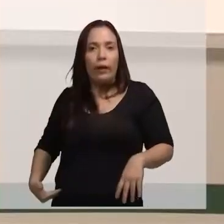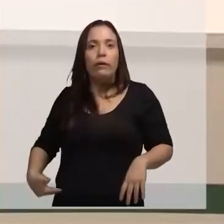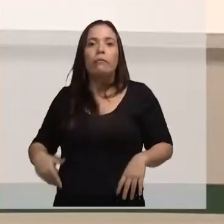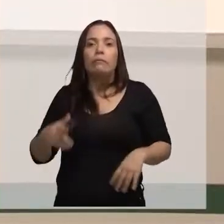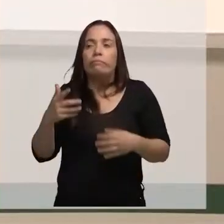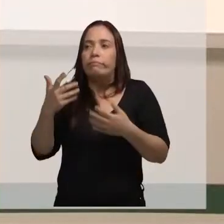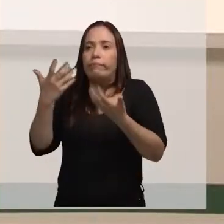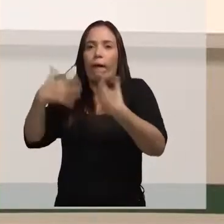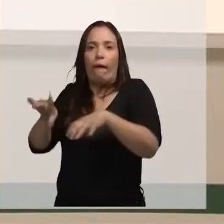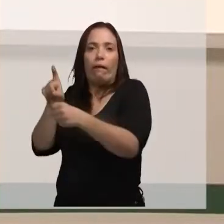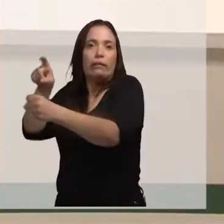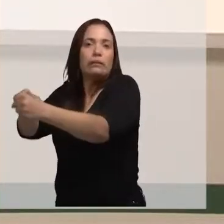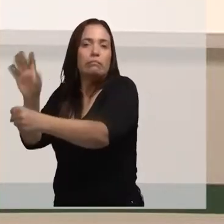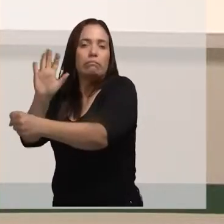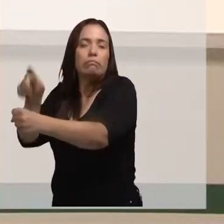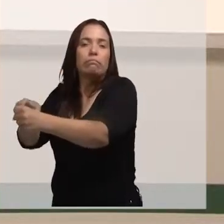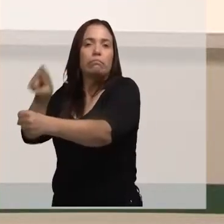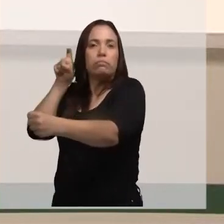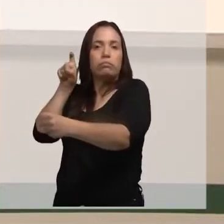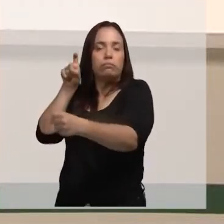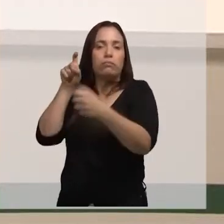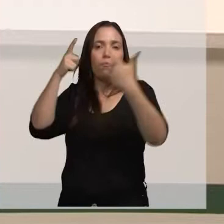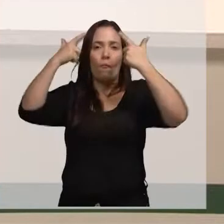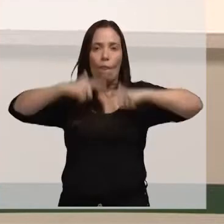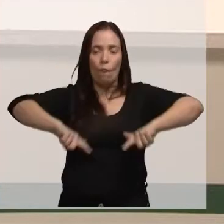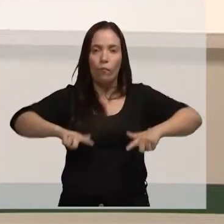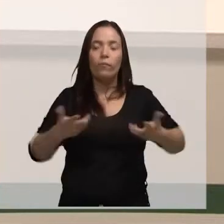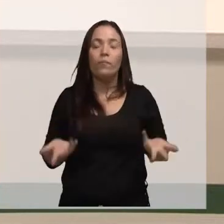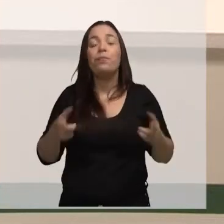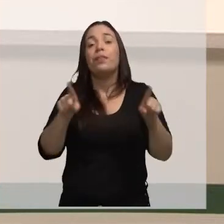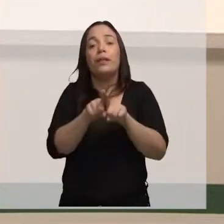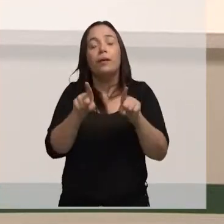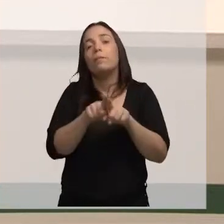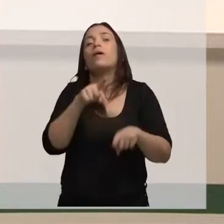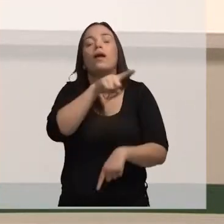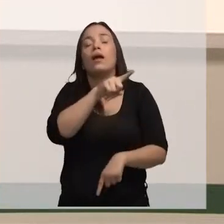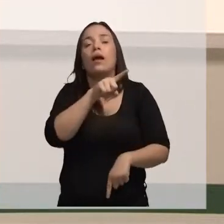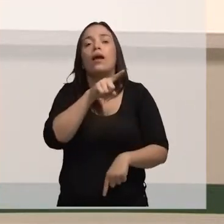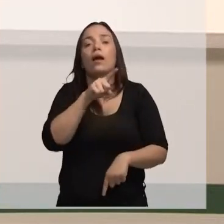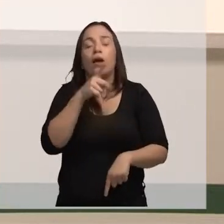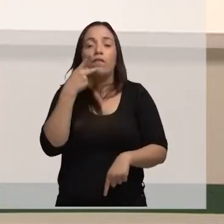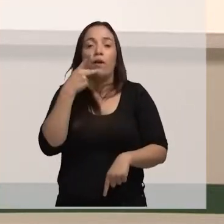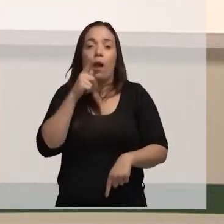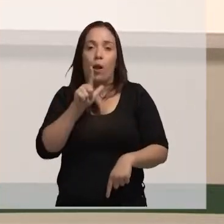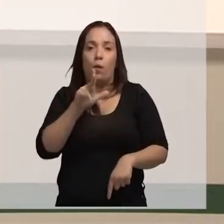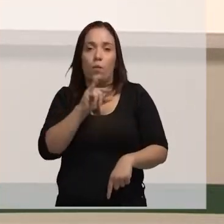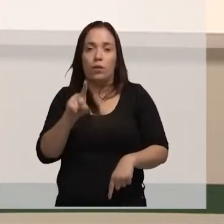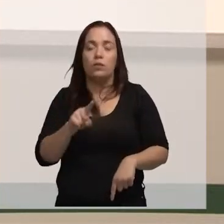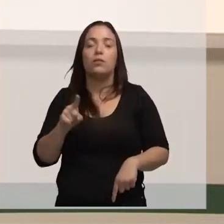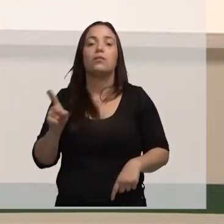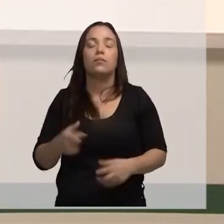pesada. Outra coisa que o Luiz falou aí, que o Michel Temer